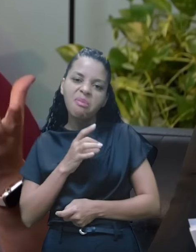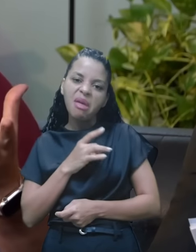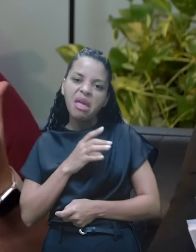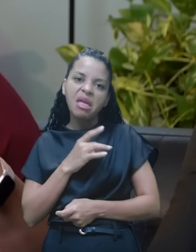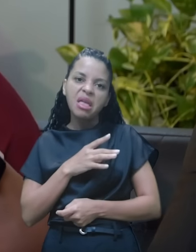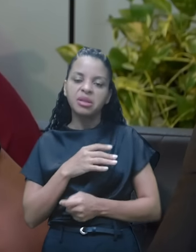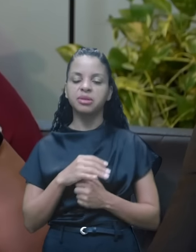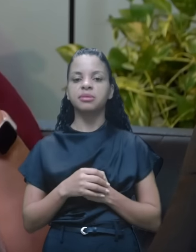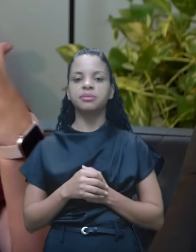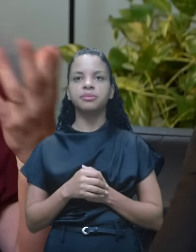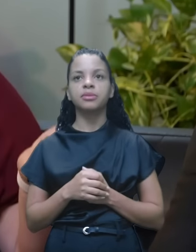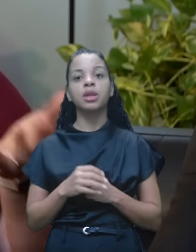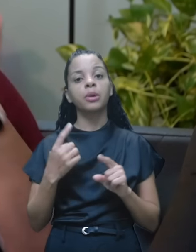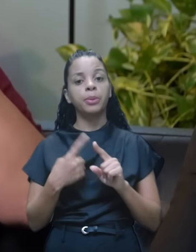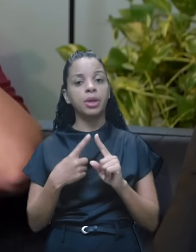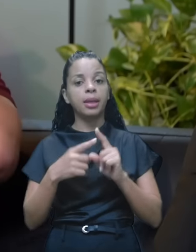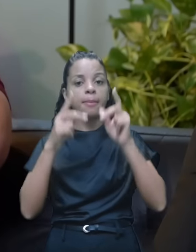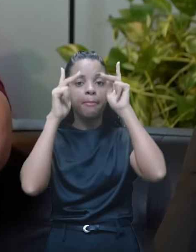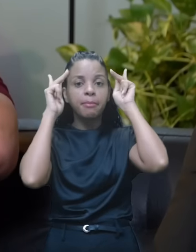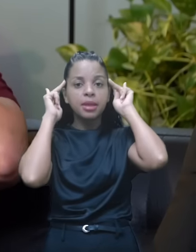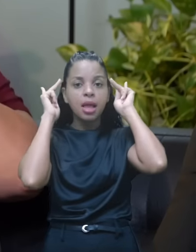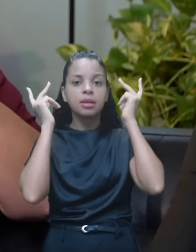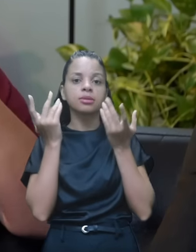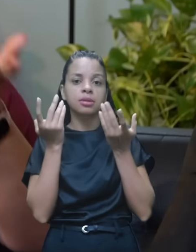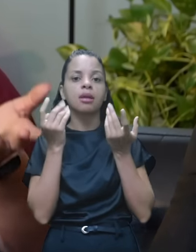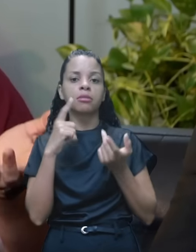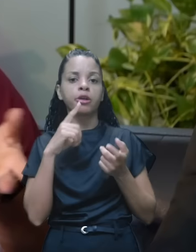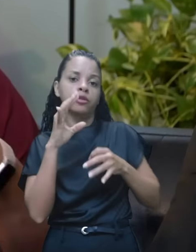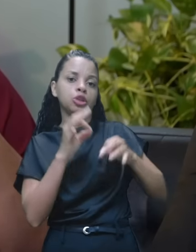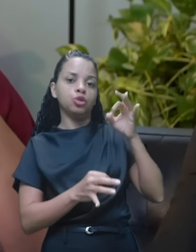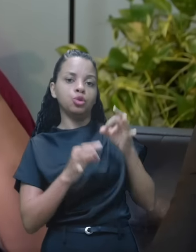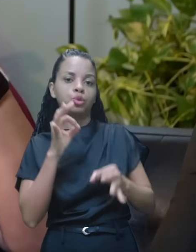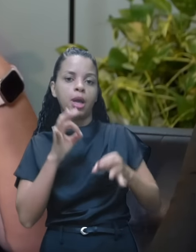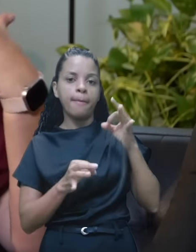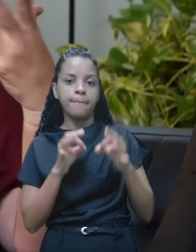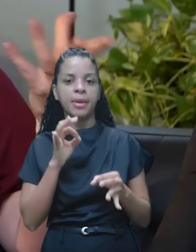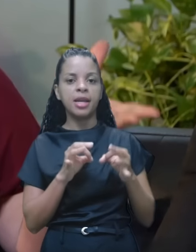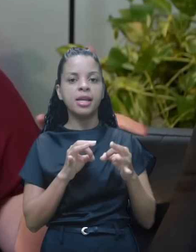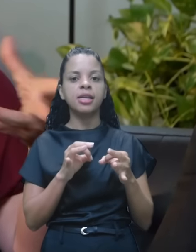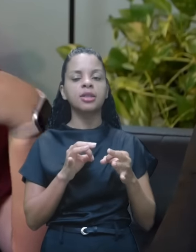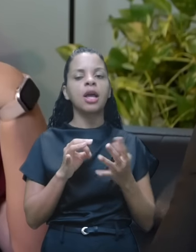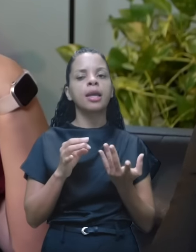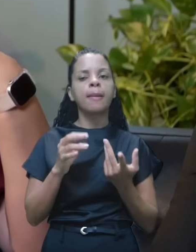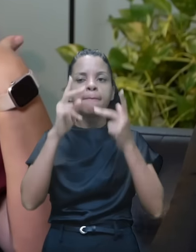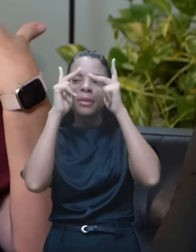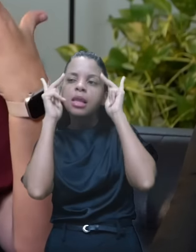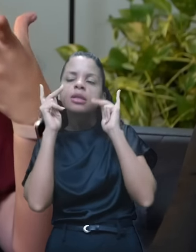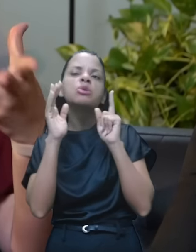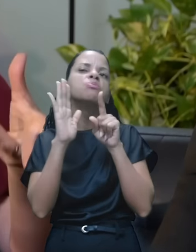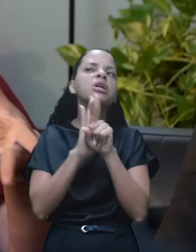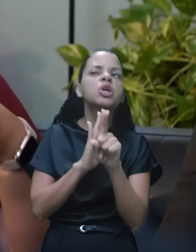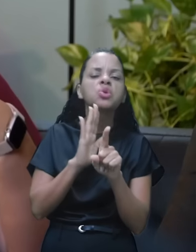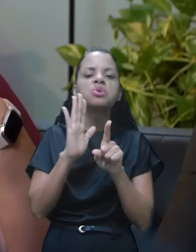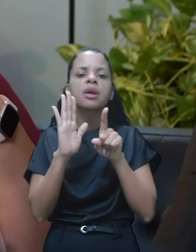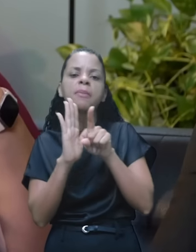tenta ali, enquanto Jesus está sendo levado a julgamento, ele tenta lançar uma dúvida, ele